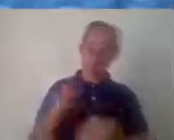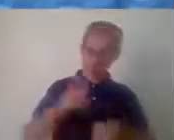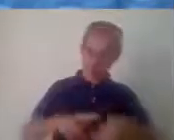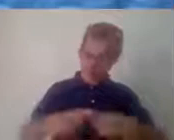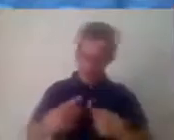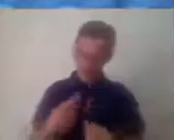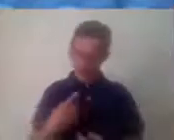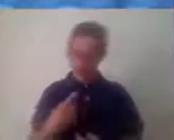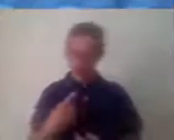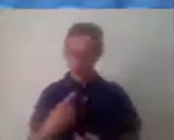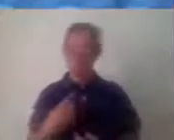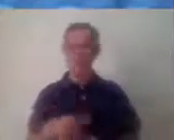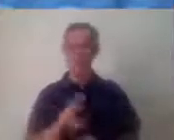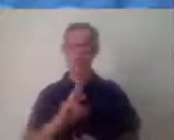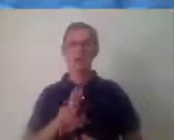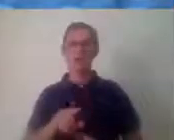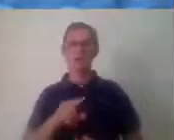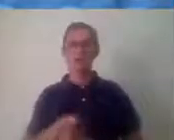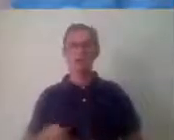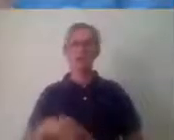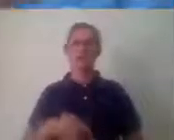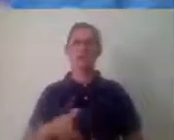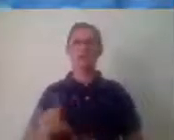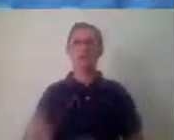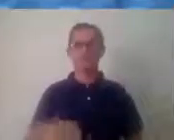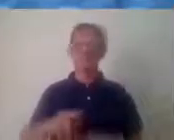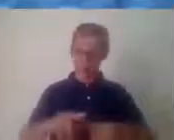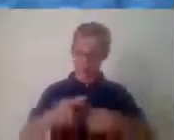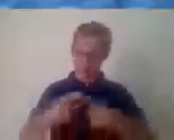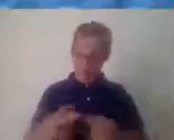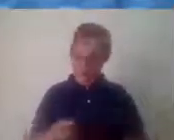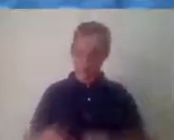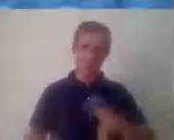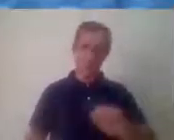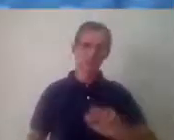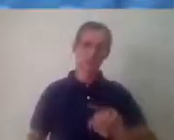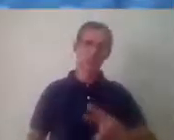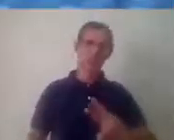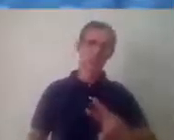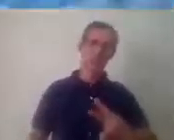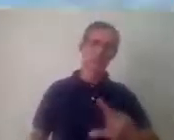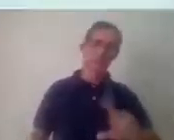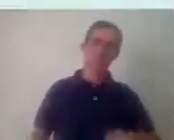relação a uma variável, o resultado você integra em relação a outra variável.